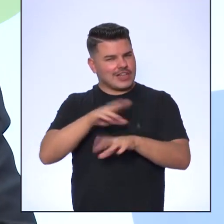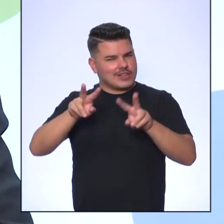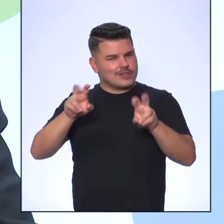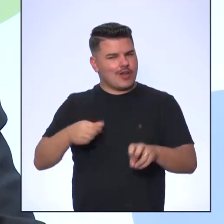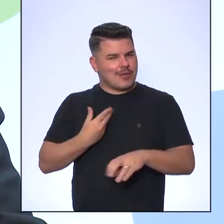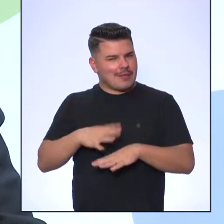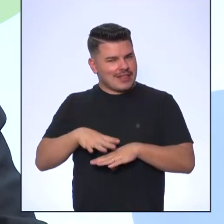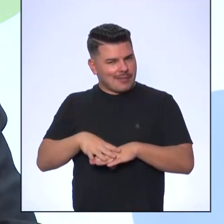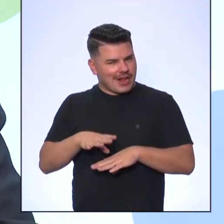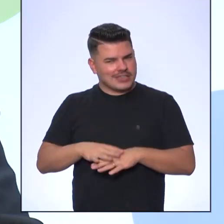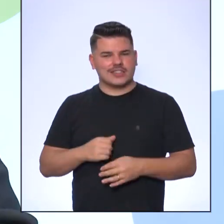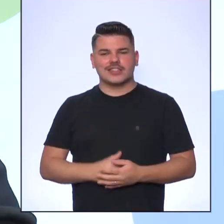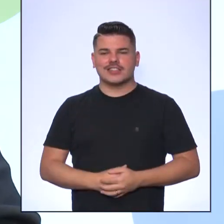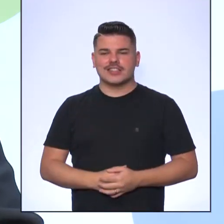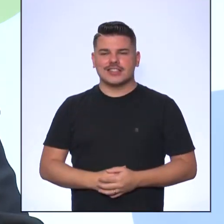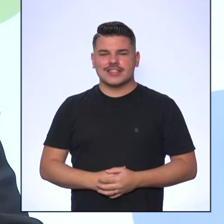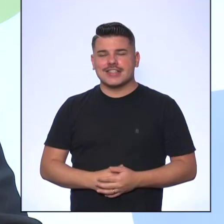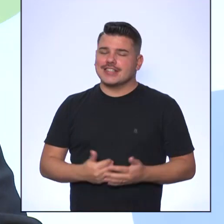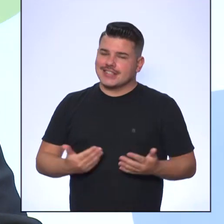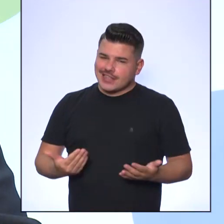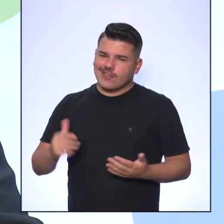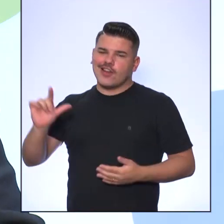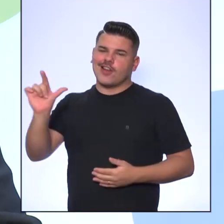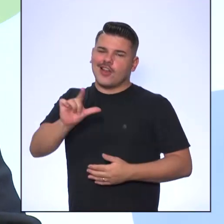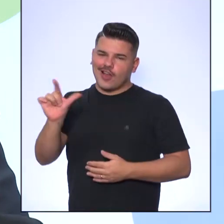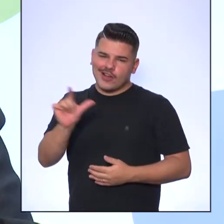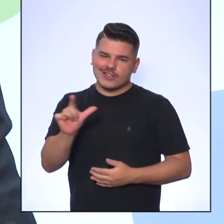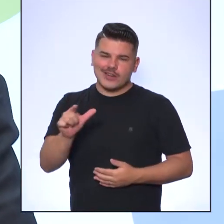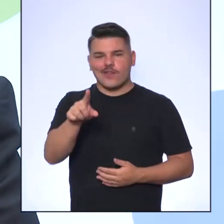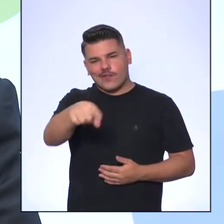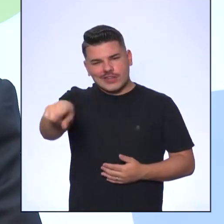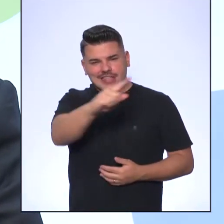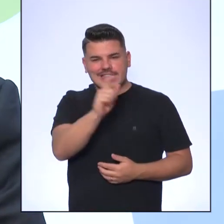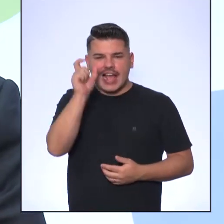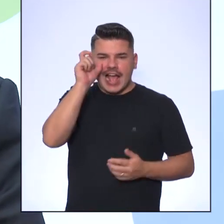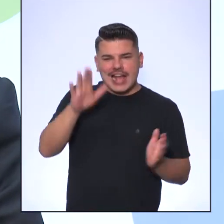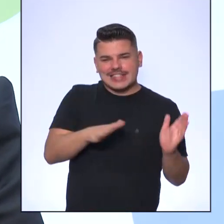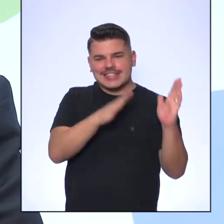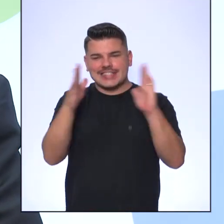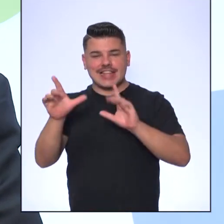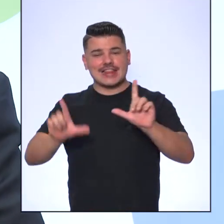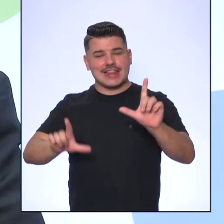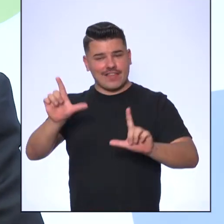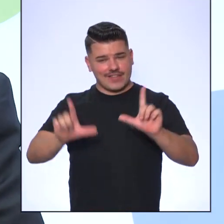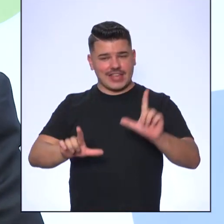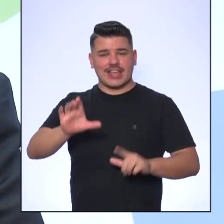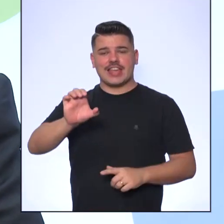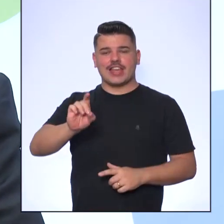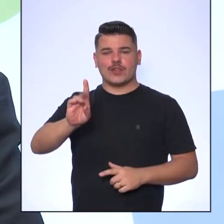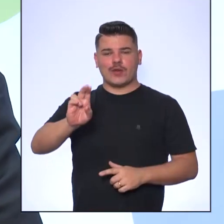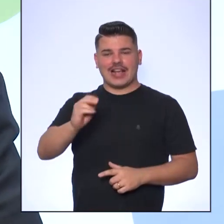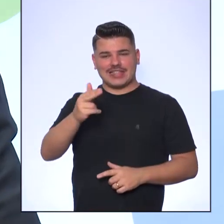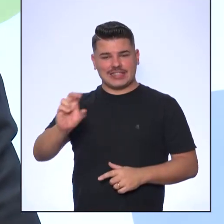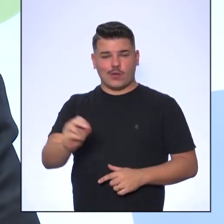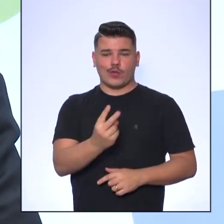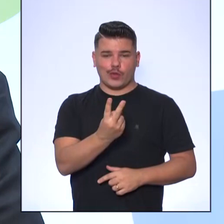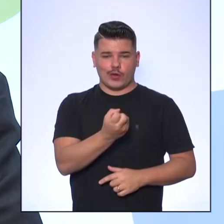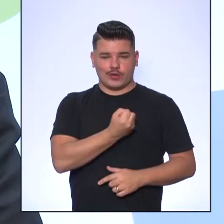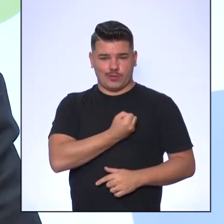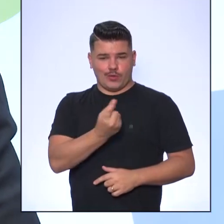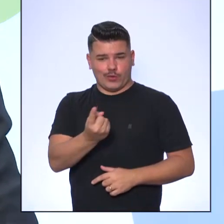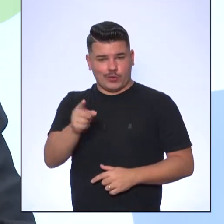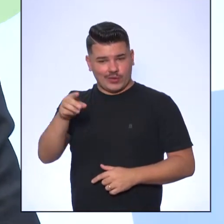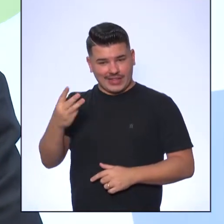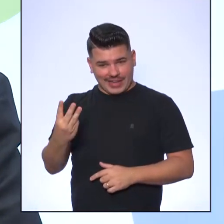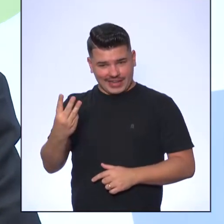matemática também. E, logicamente, vocês vão poder assistir tanto na TV Educação, no canal 2.3 aqui na